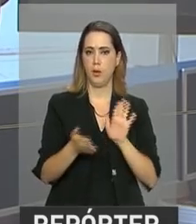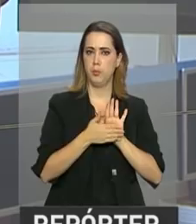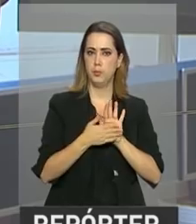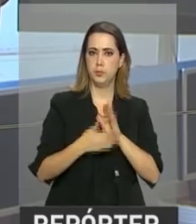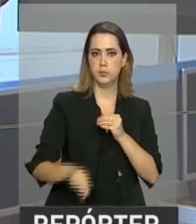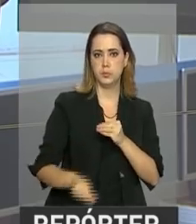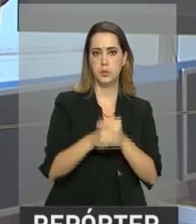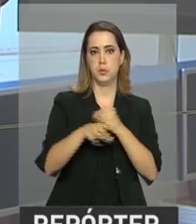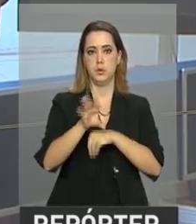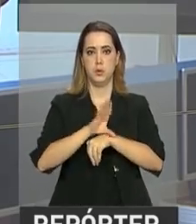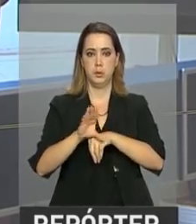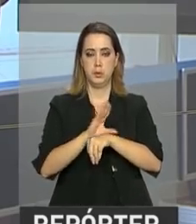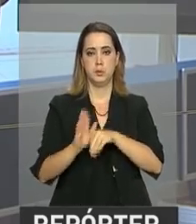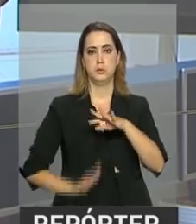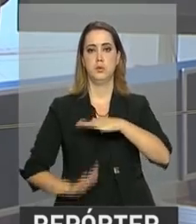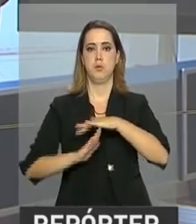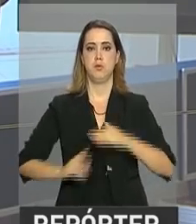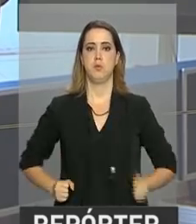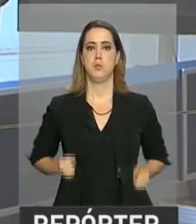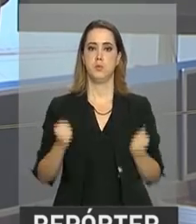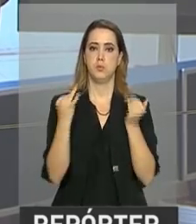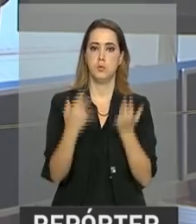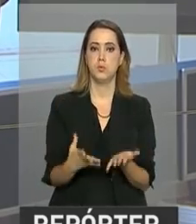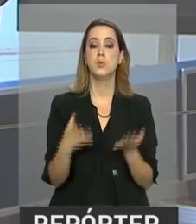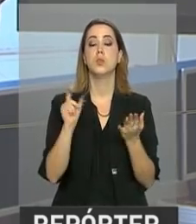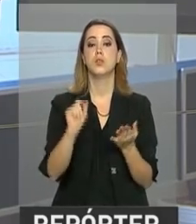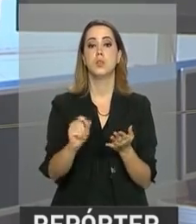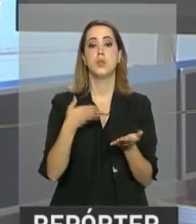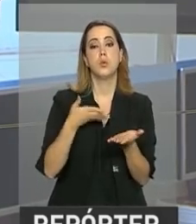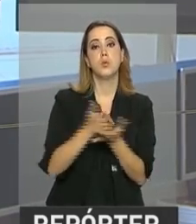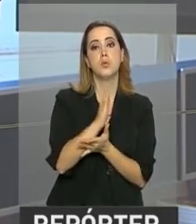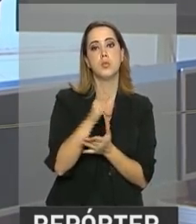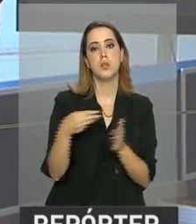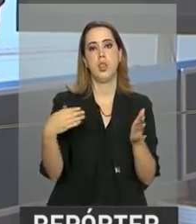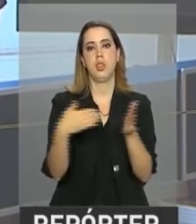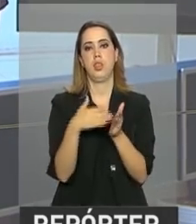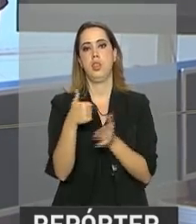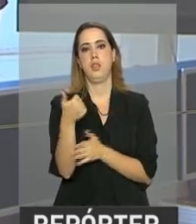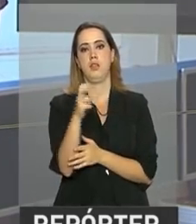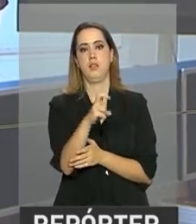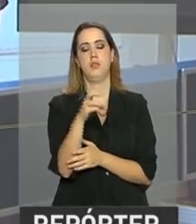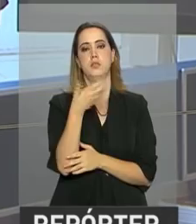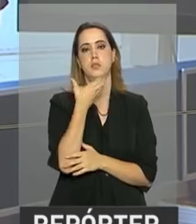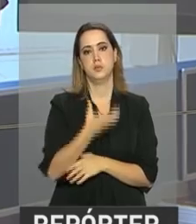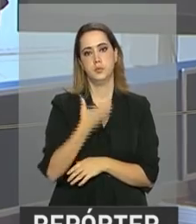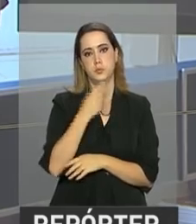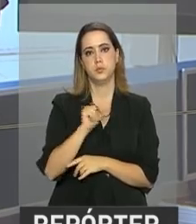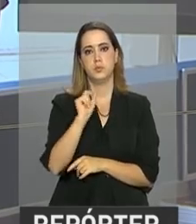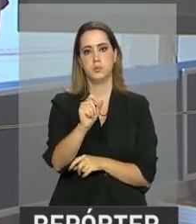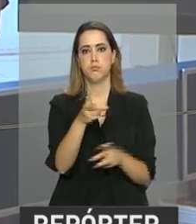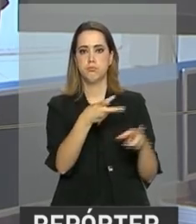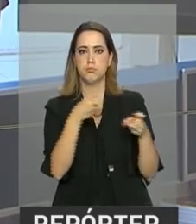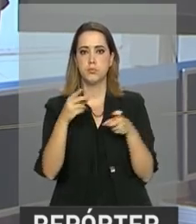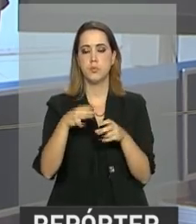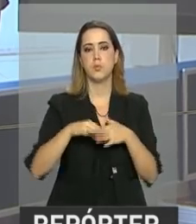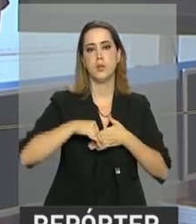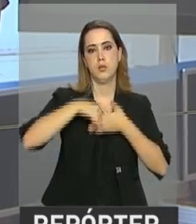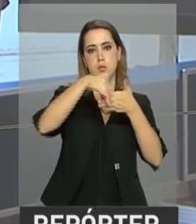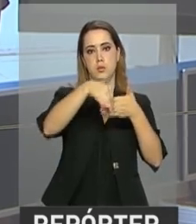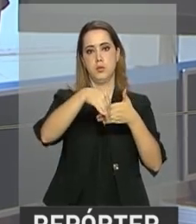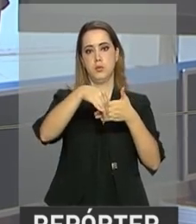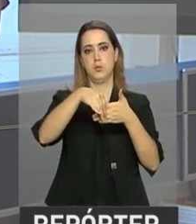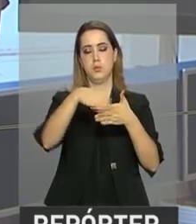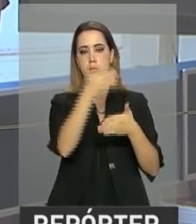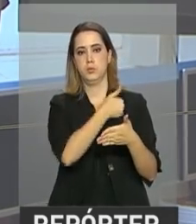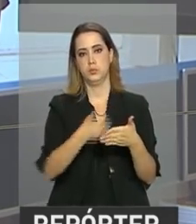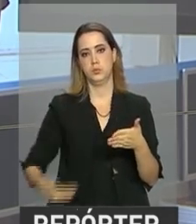de emenda à Constituição que limita os gastos públicos deve ser promulgada até 15 de dezembro. A previsão é do líder do governo no Senado,